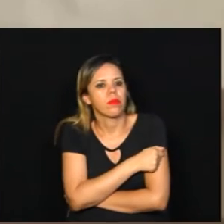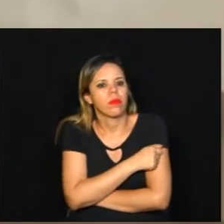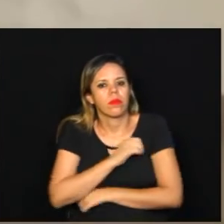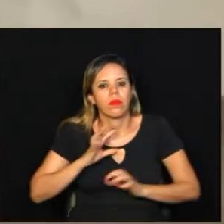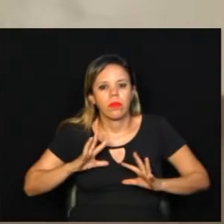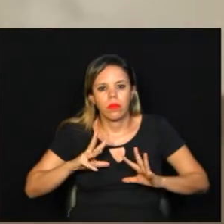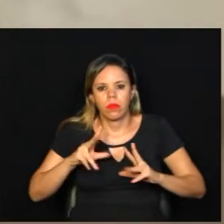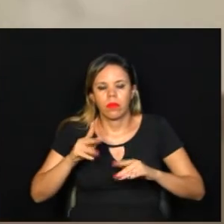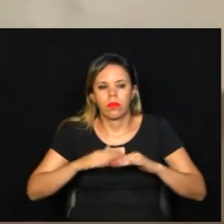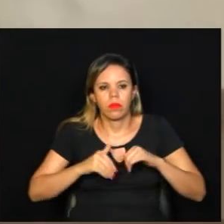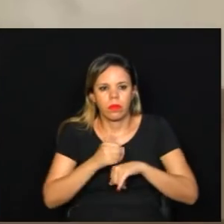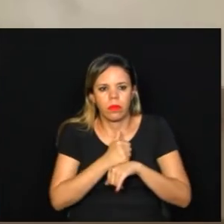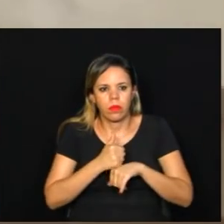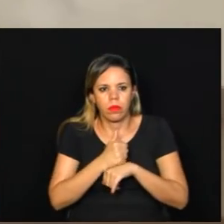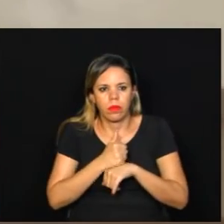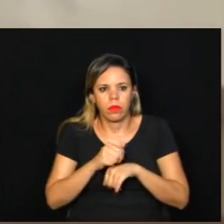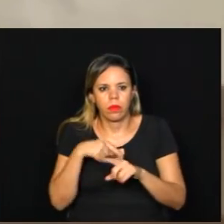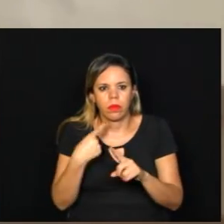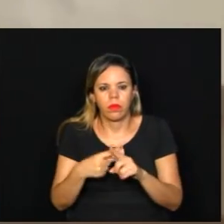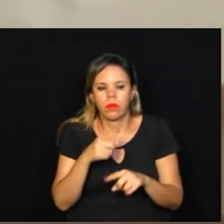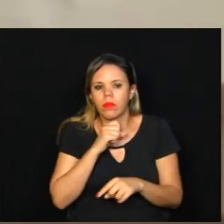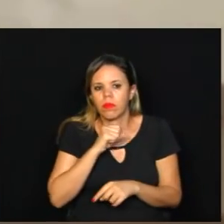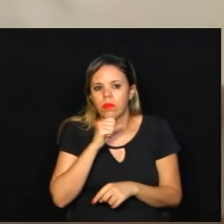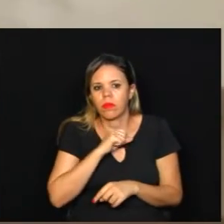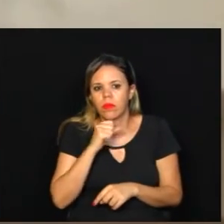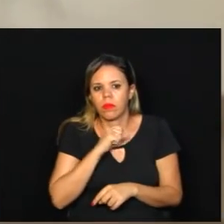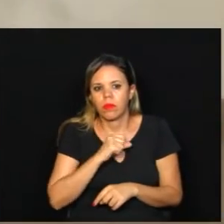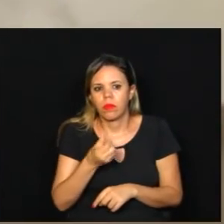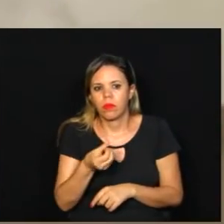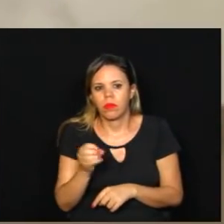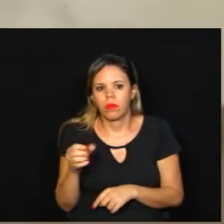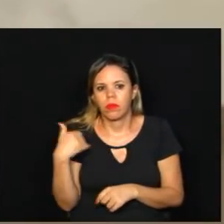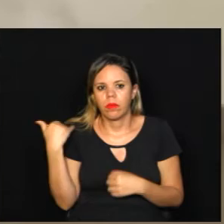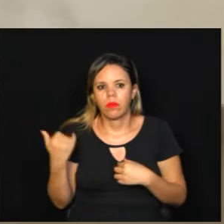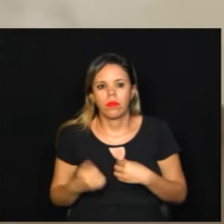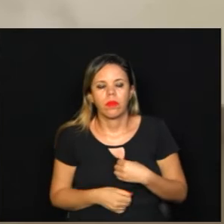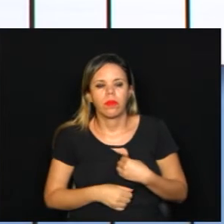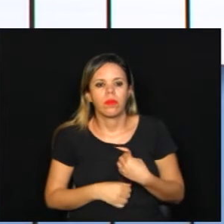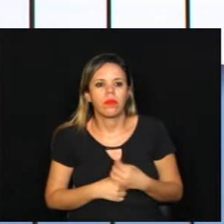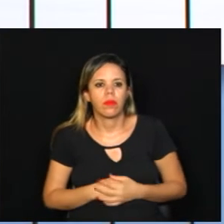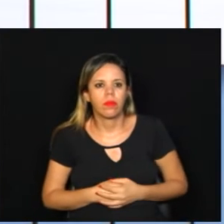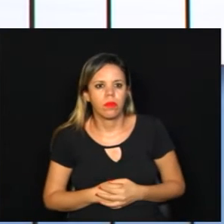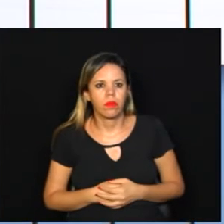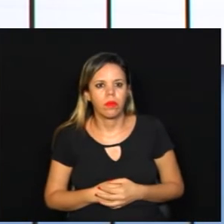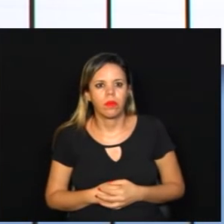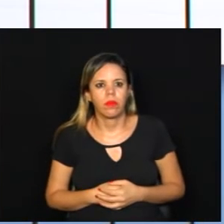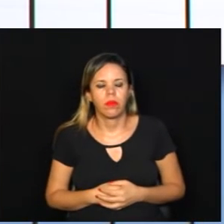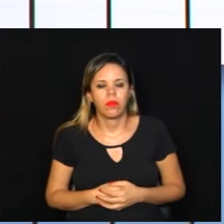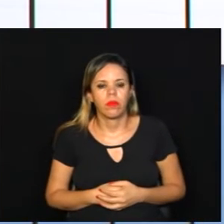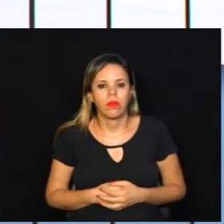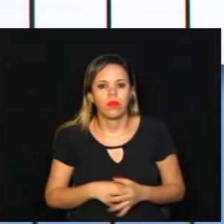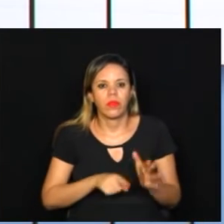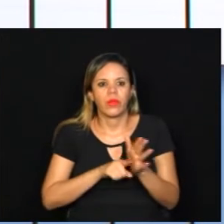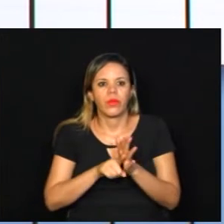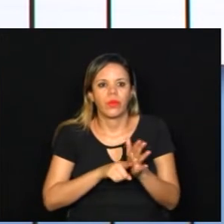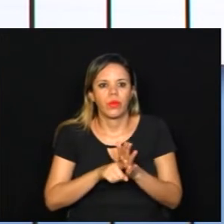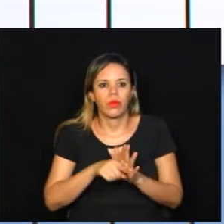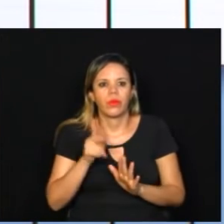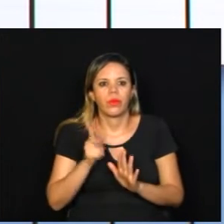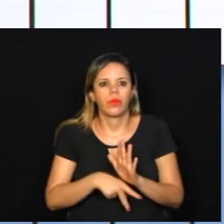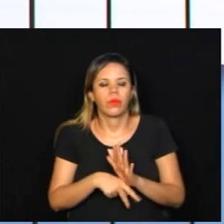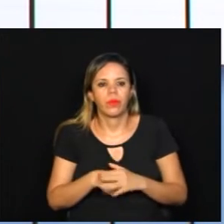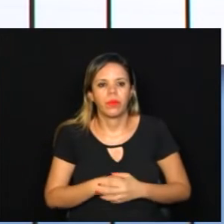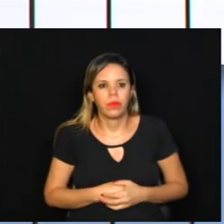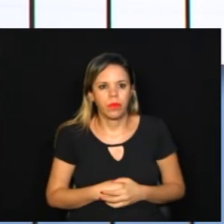todos esses profissionais, mais os idosos a partir de 60 anos. De acordo ainda com o